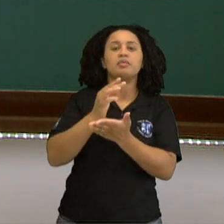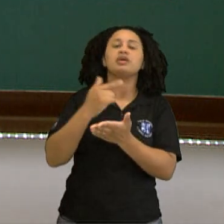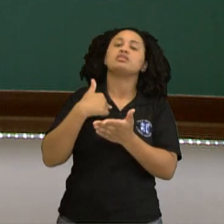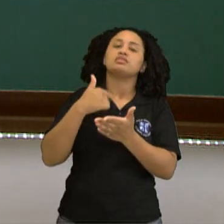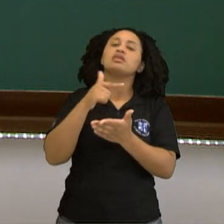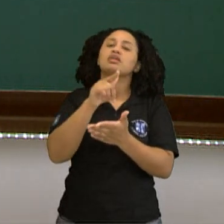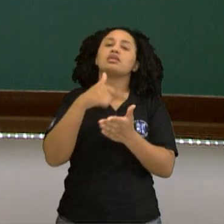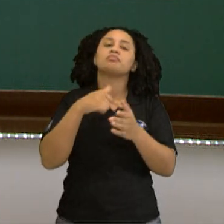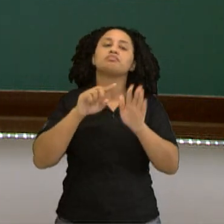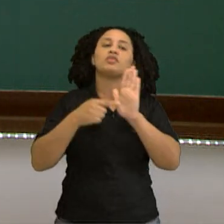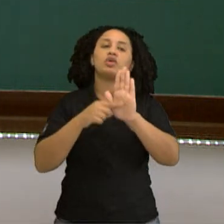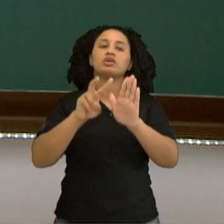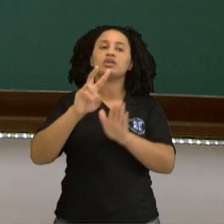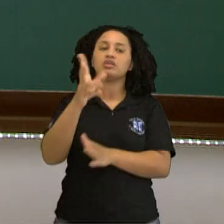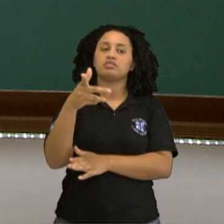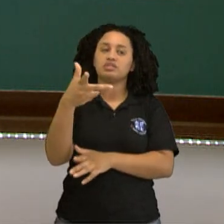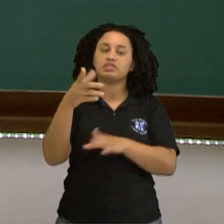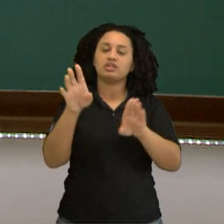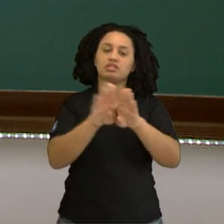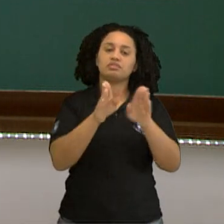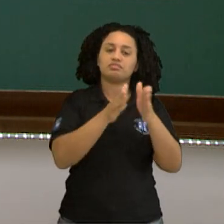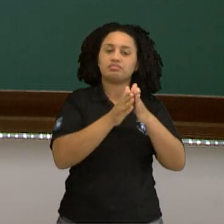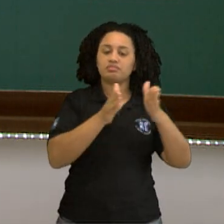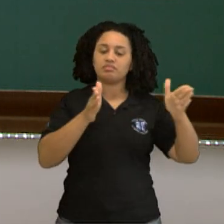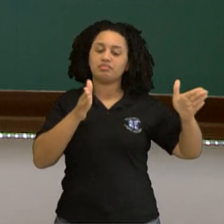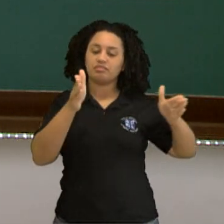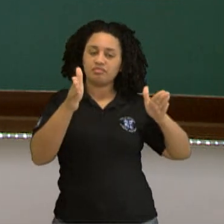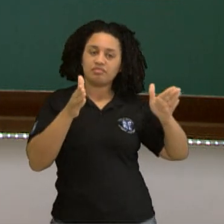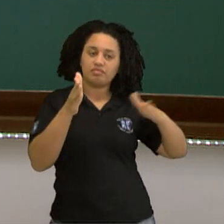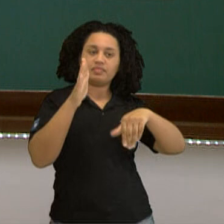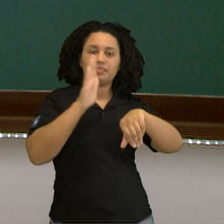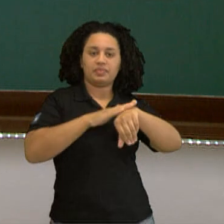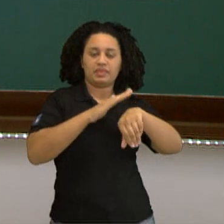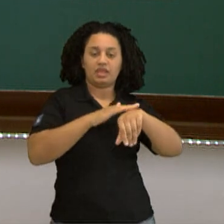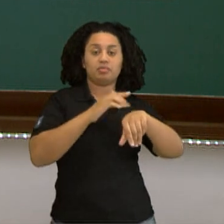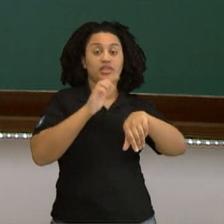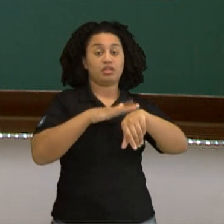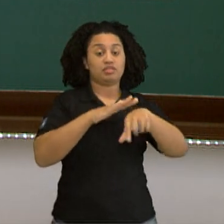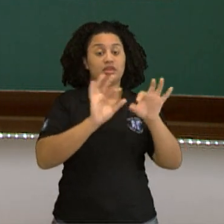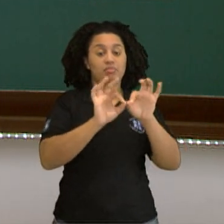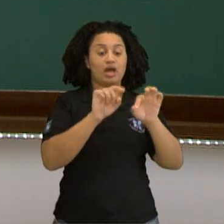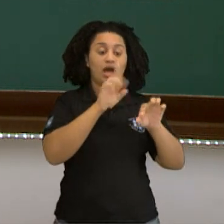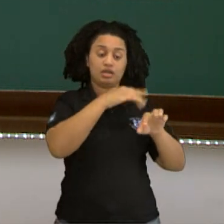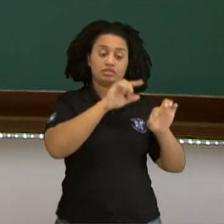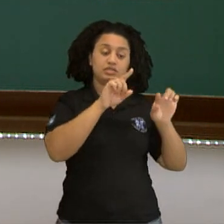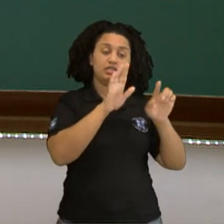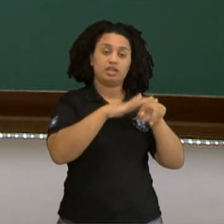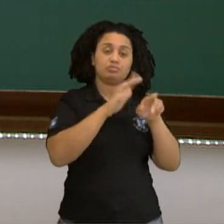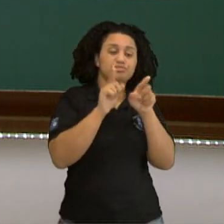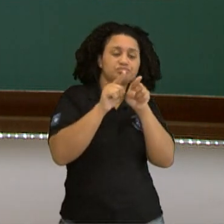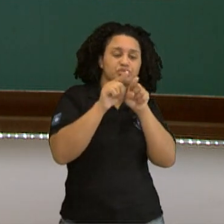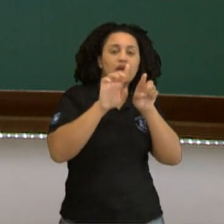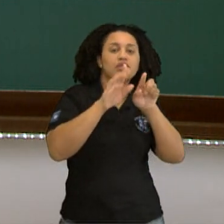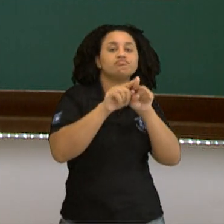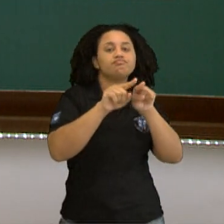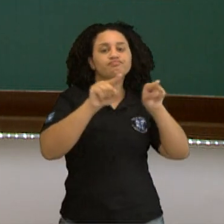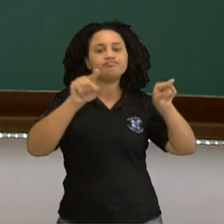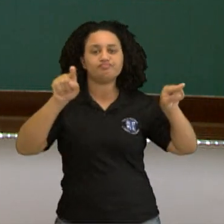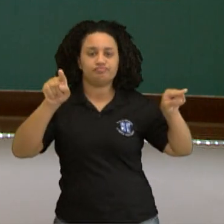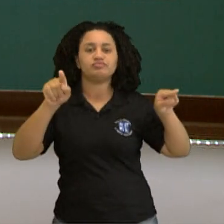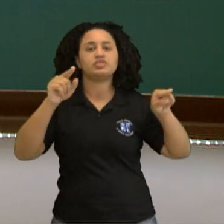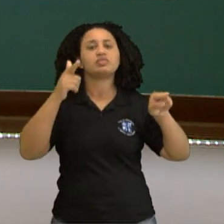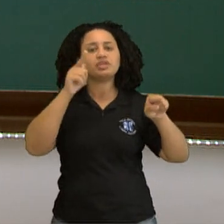da velocidade e o intervalo de tempo. Então você trabalha com um intervalo de tempo mais longo e você vê, né, o aumento, a redução